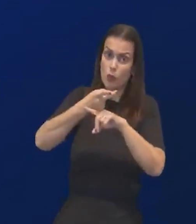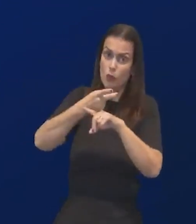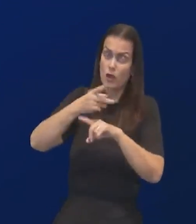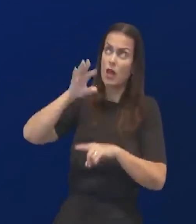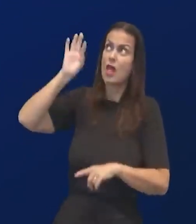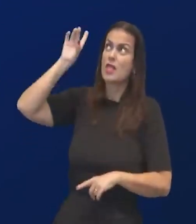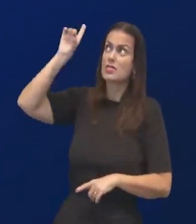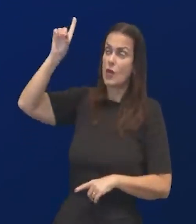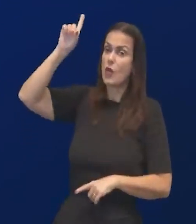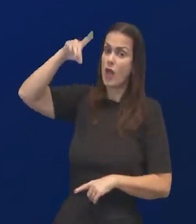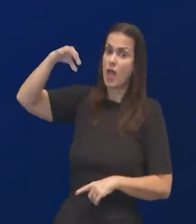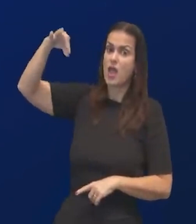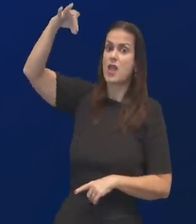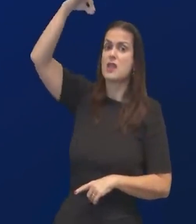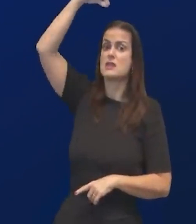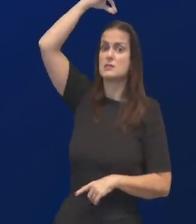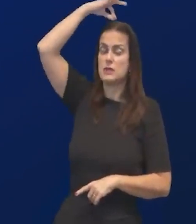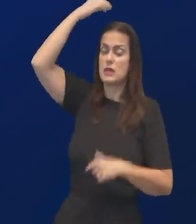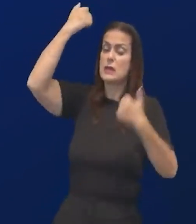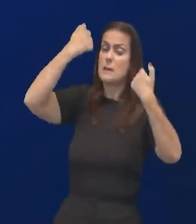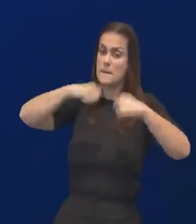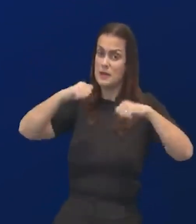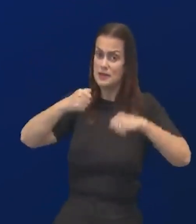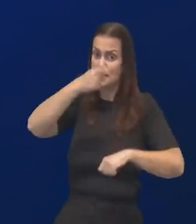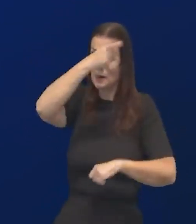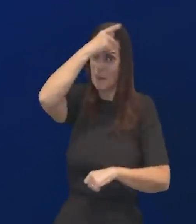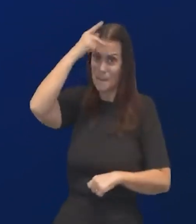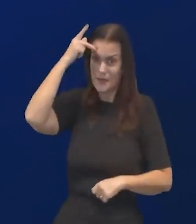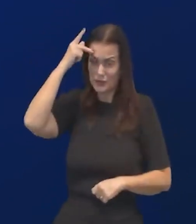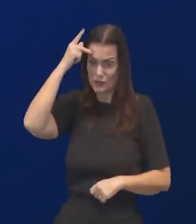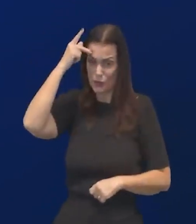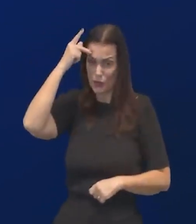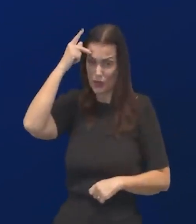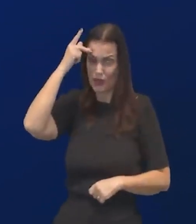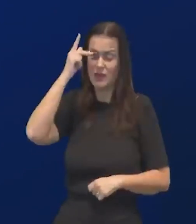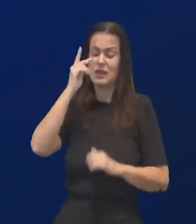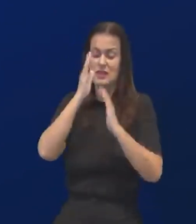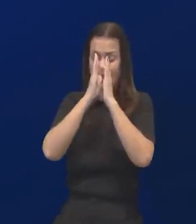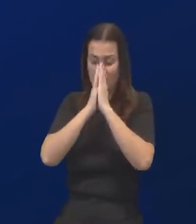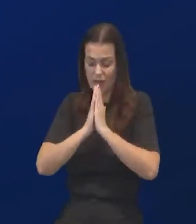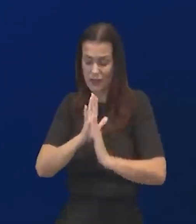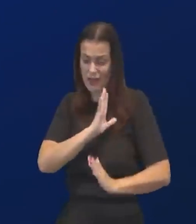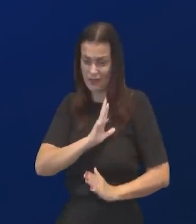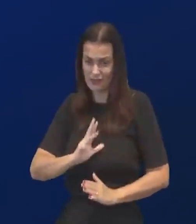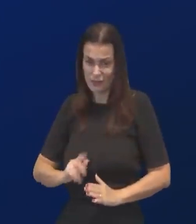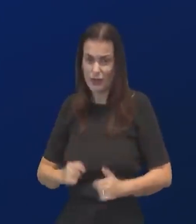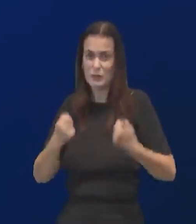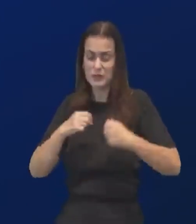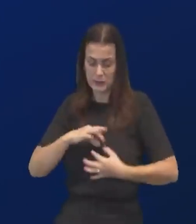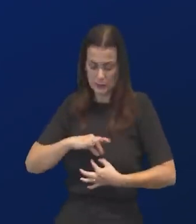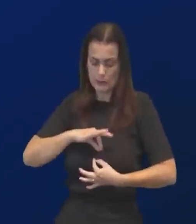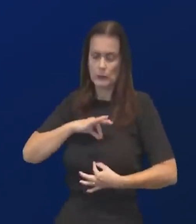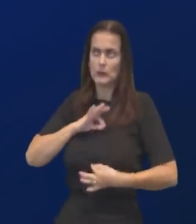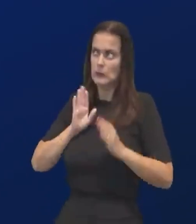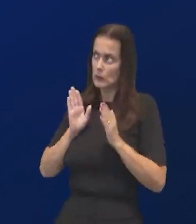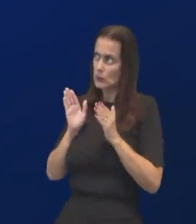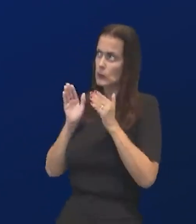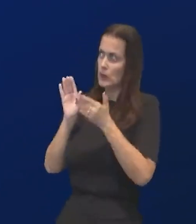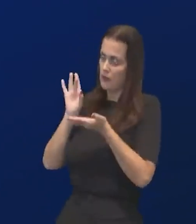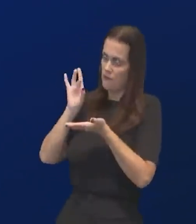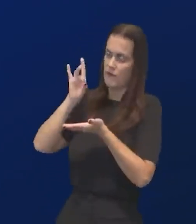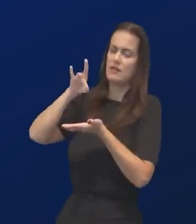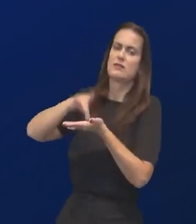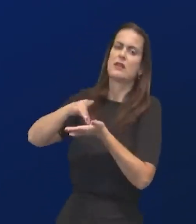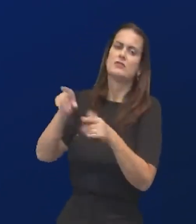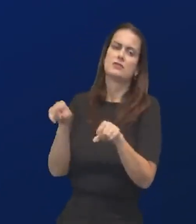é necessário que os que o adorem em espírito e em verdade. Replicou-lhe a mulher: eu